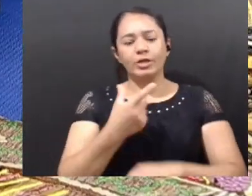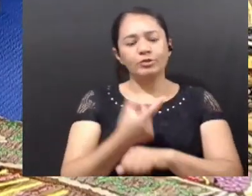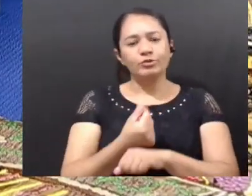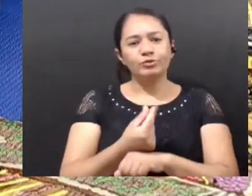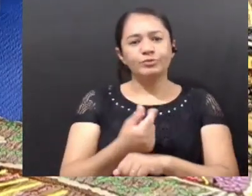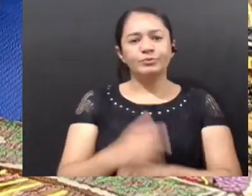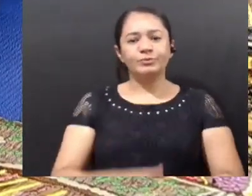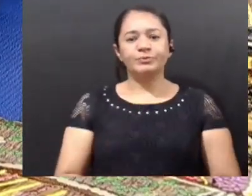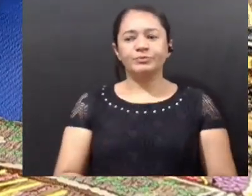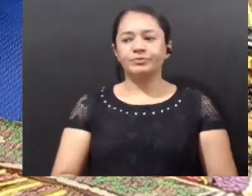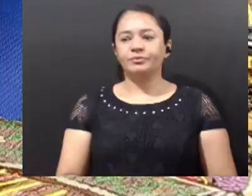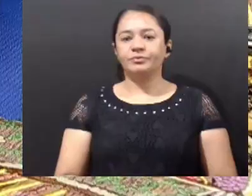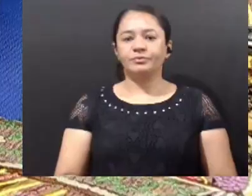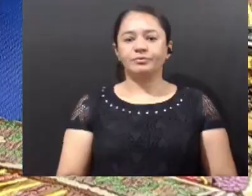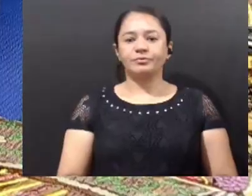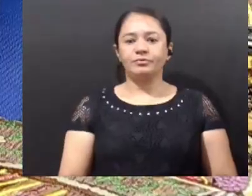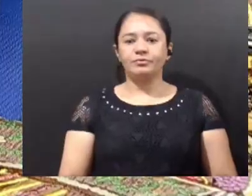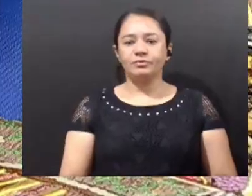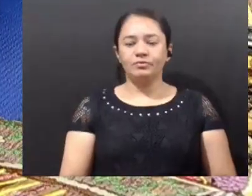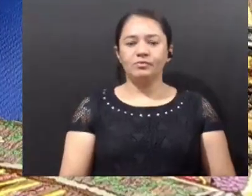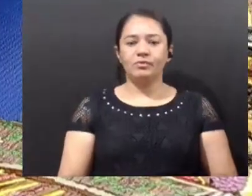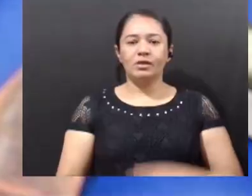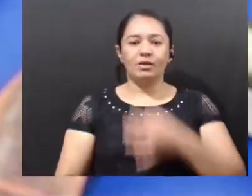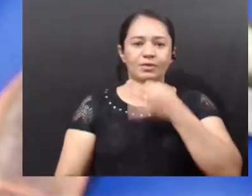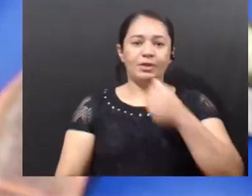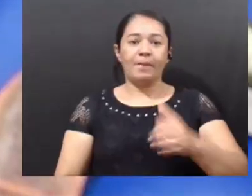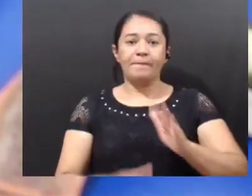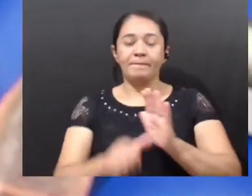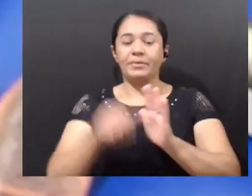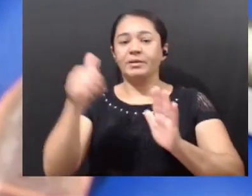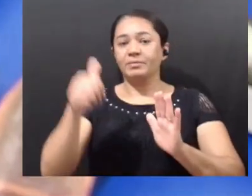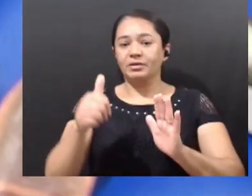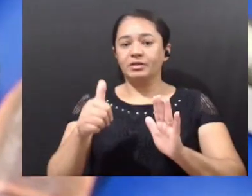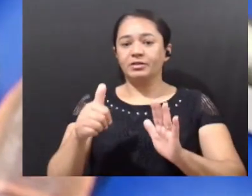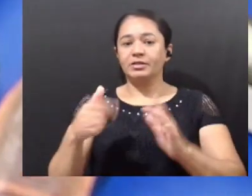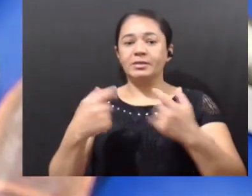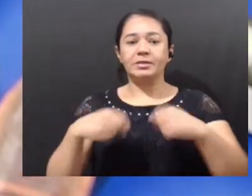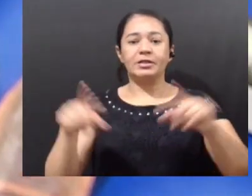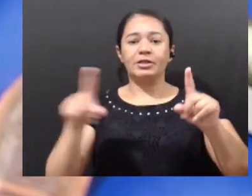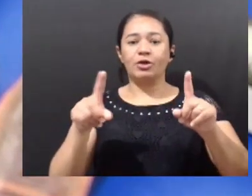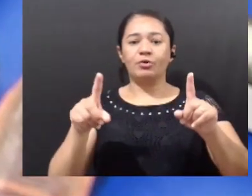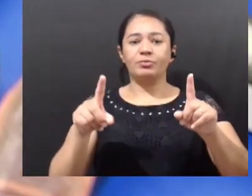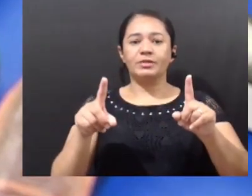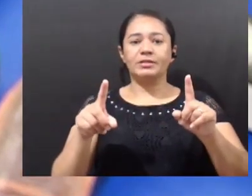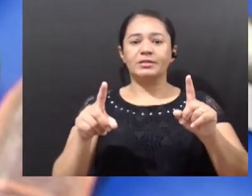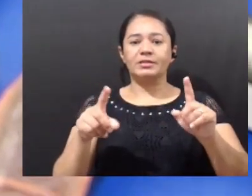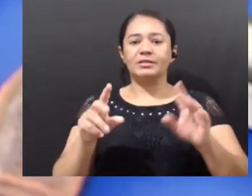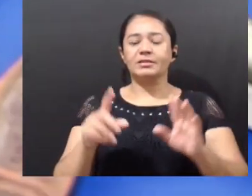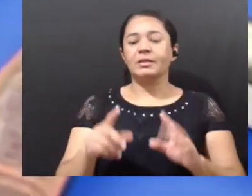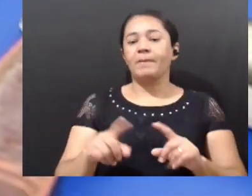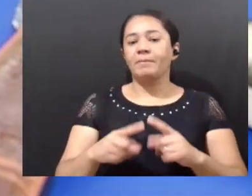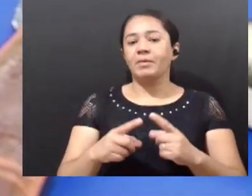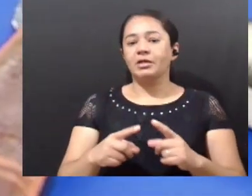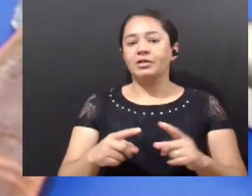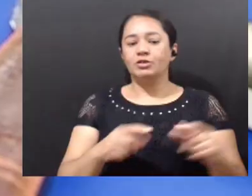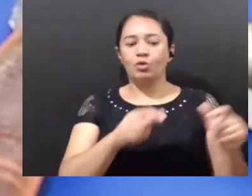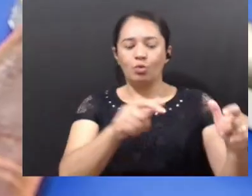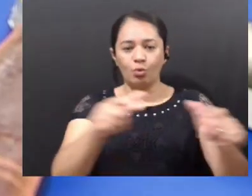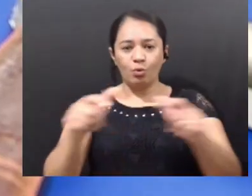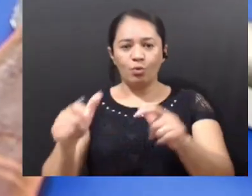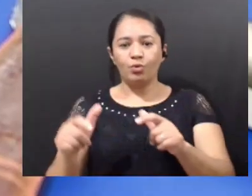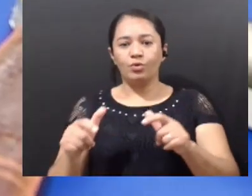acho que primeiramente não necessariamente seja um negócio, mas eu acho que ocupar os espaços, trazer